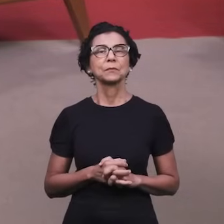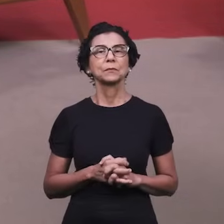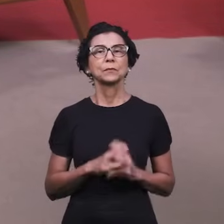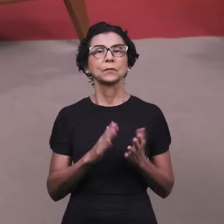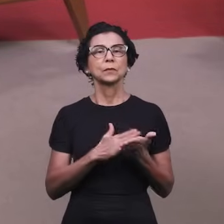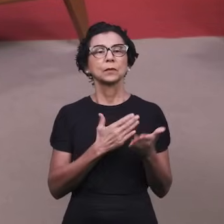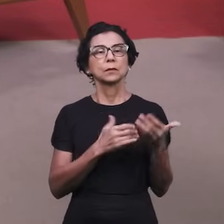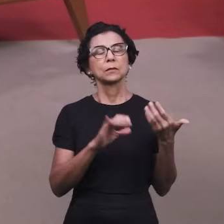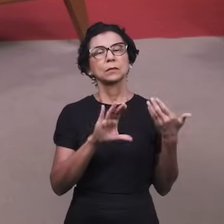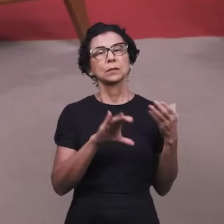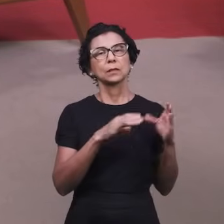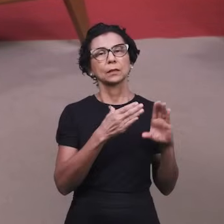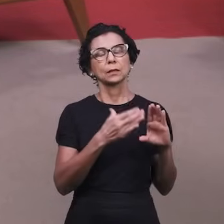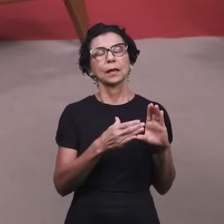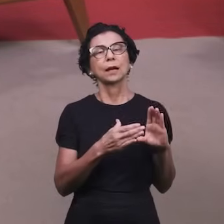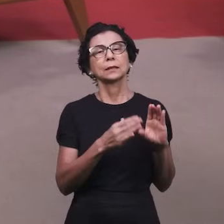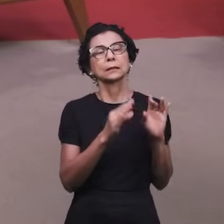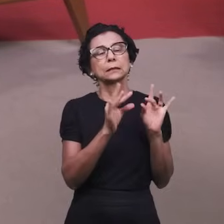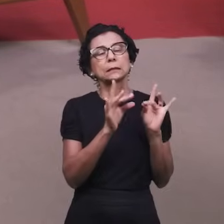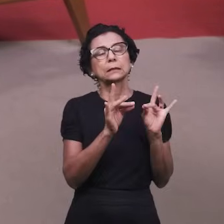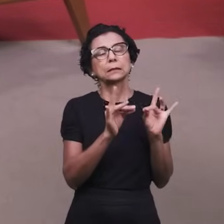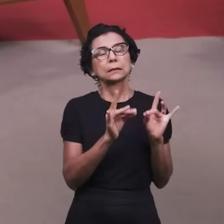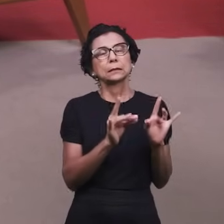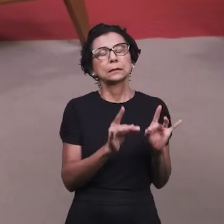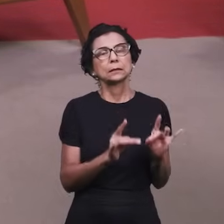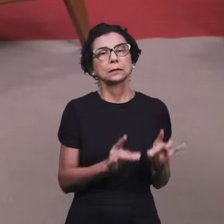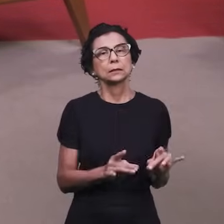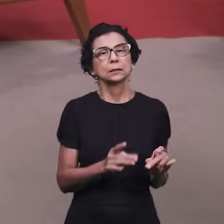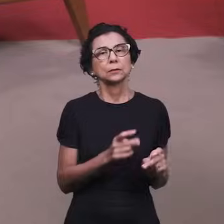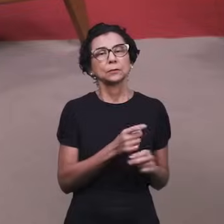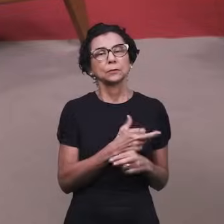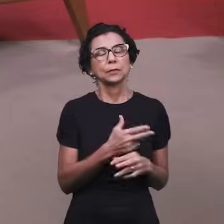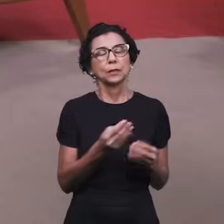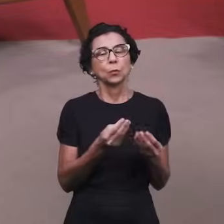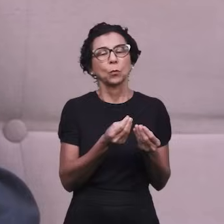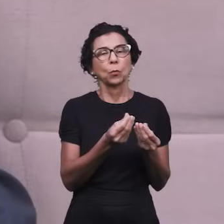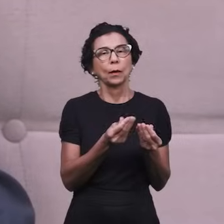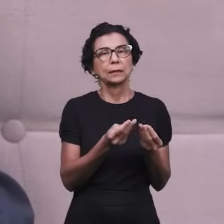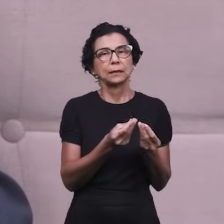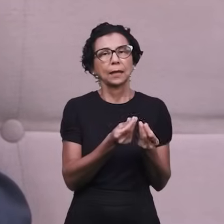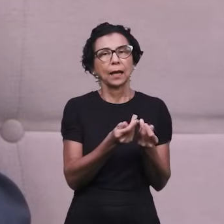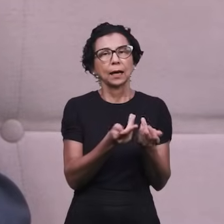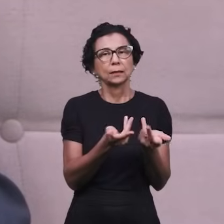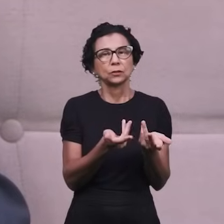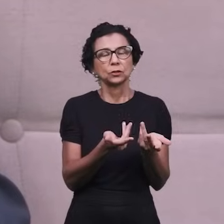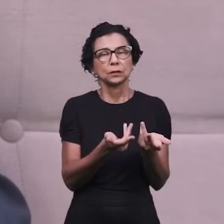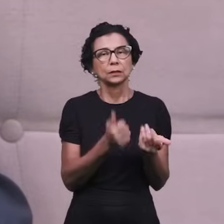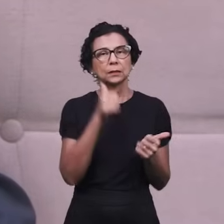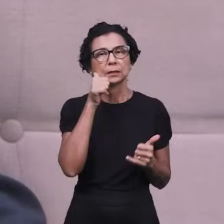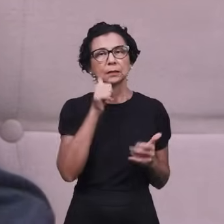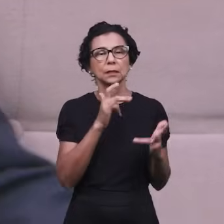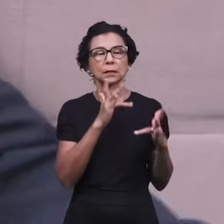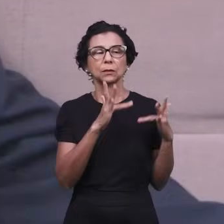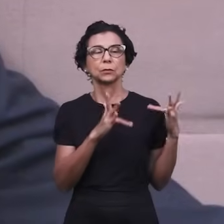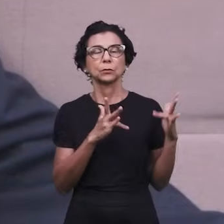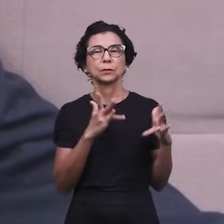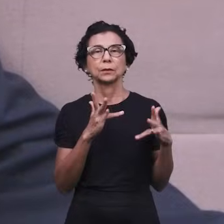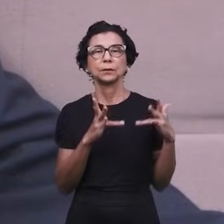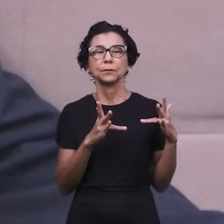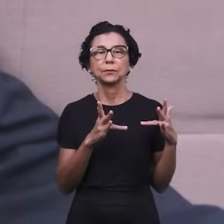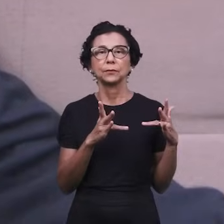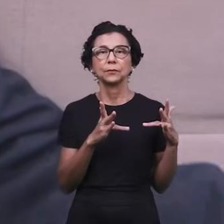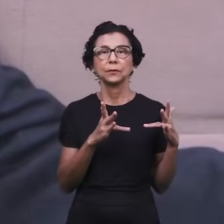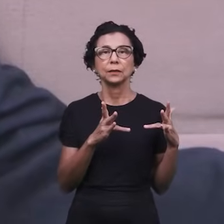vai descrevendo em minúcias inúmeras qualidades da noiva a